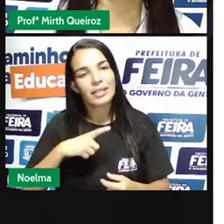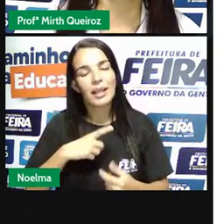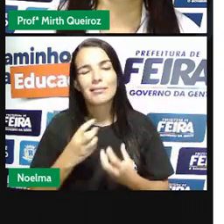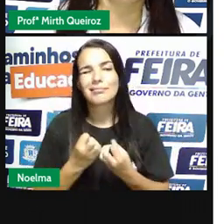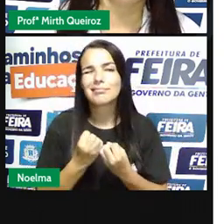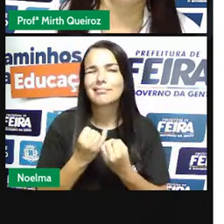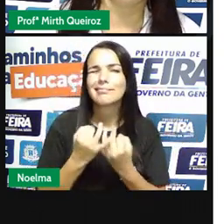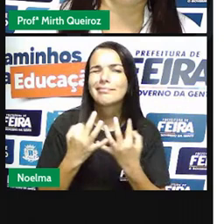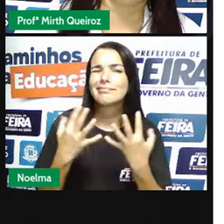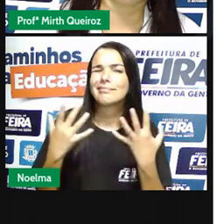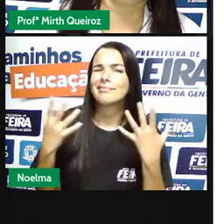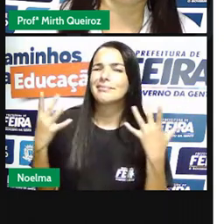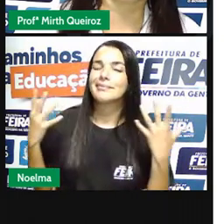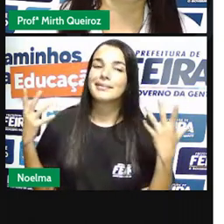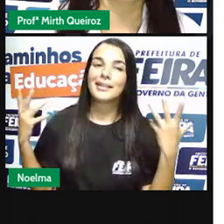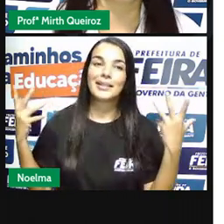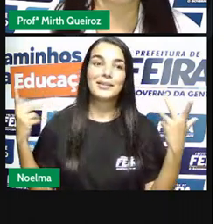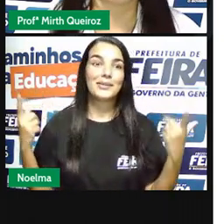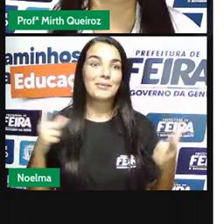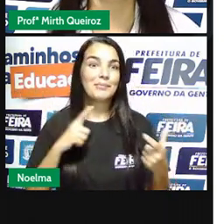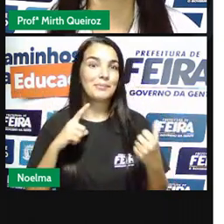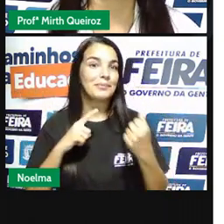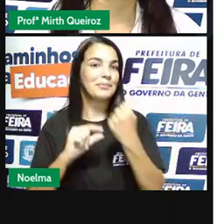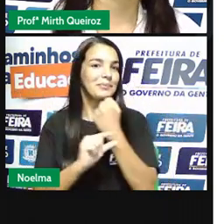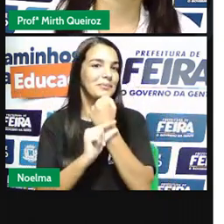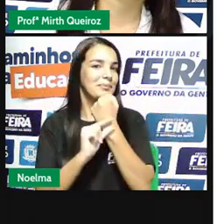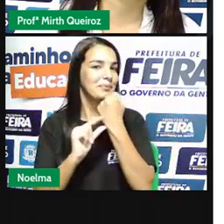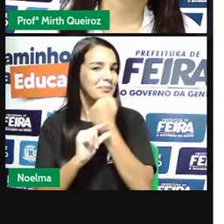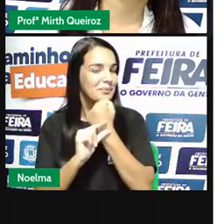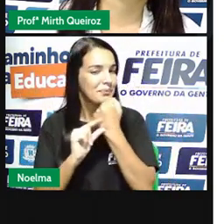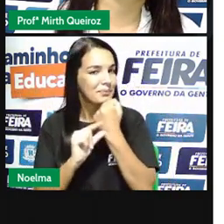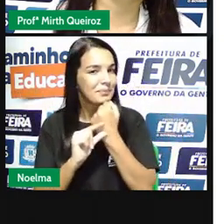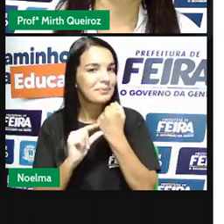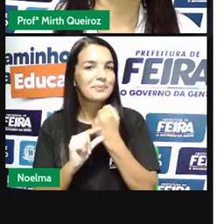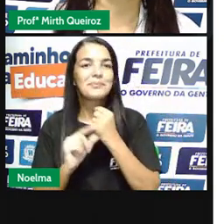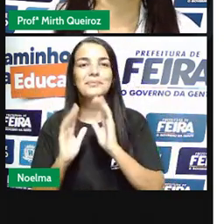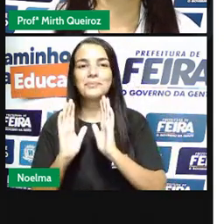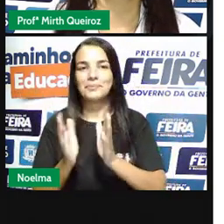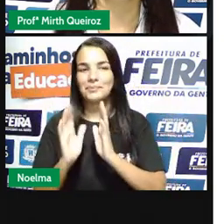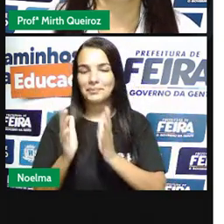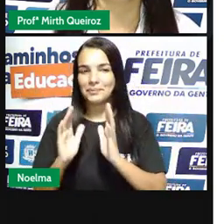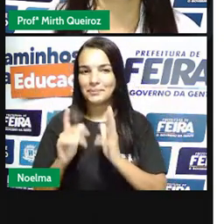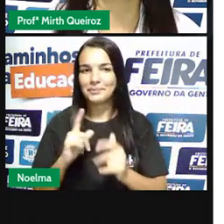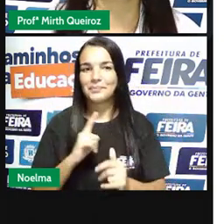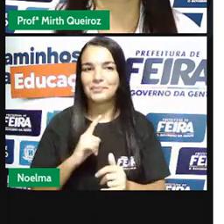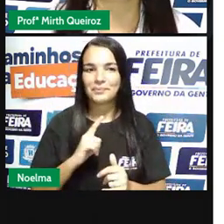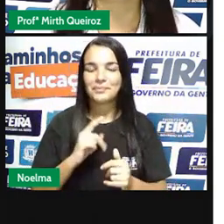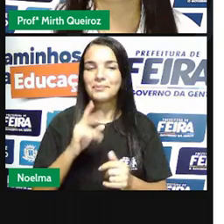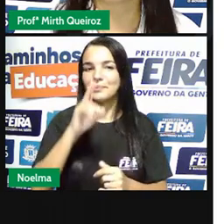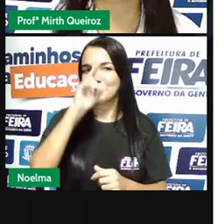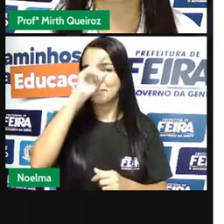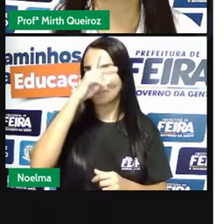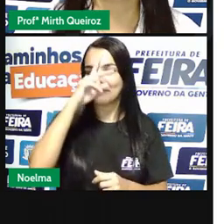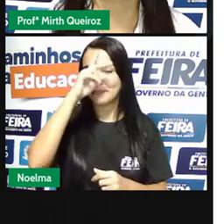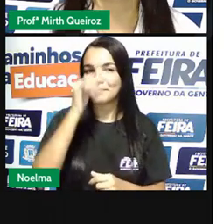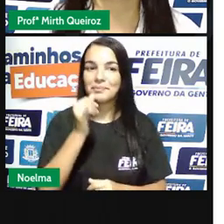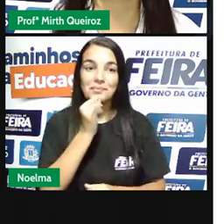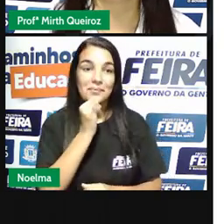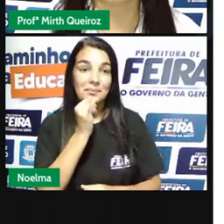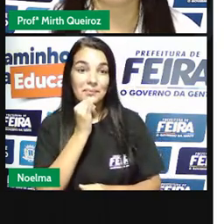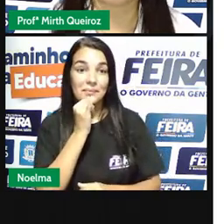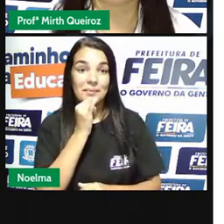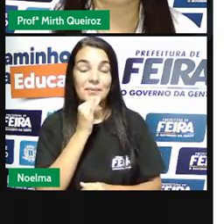e números é escritores que escreveram sobre essas histórias como por